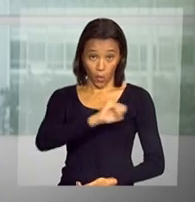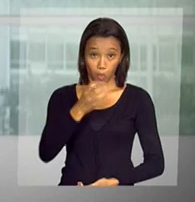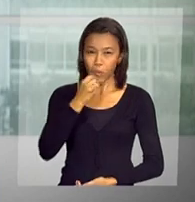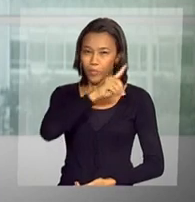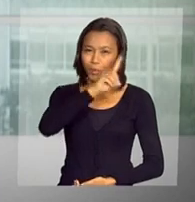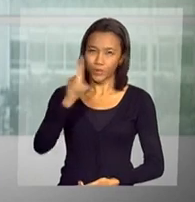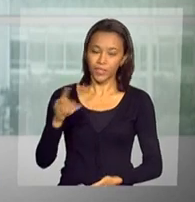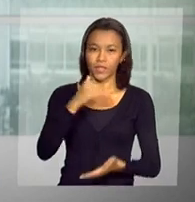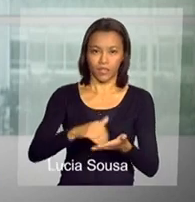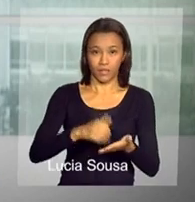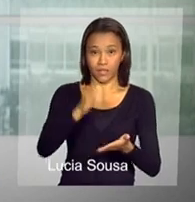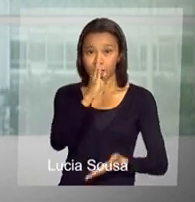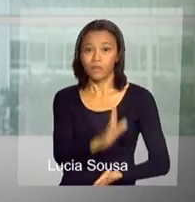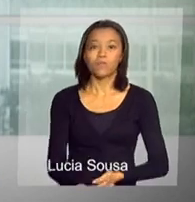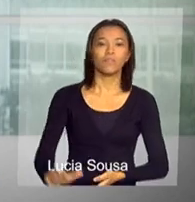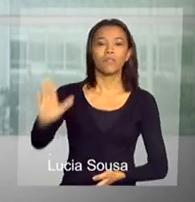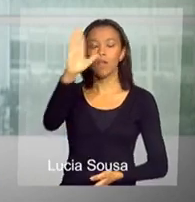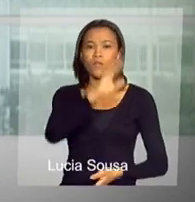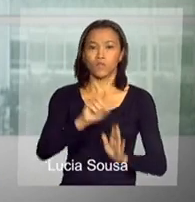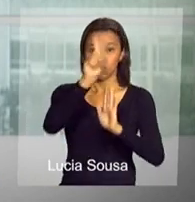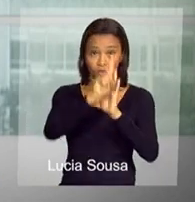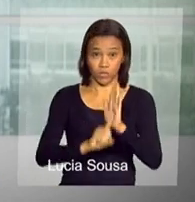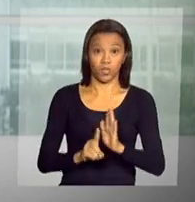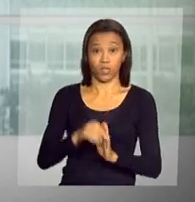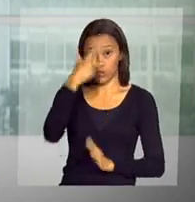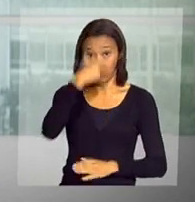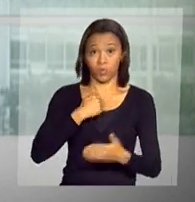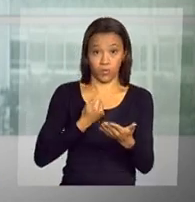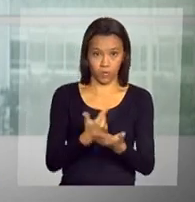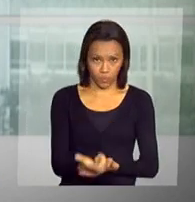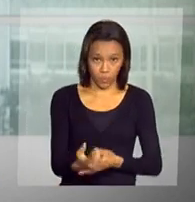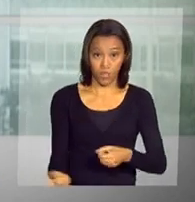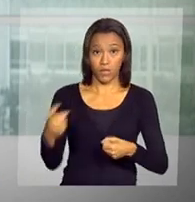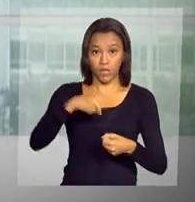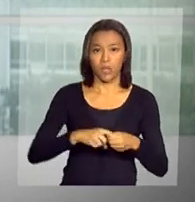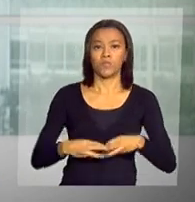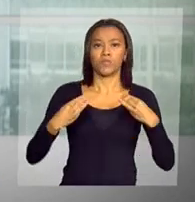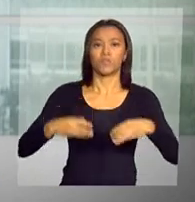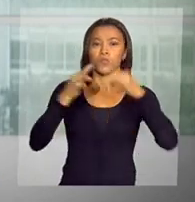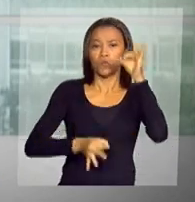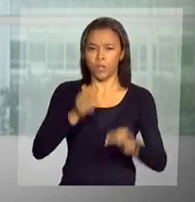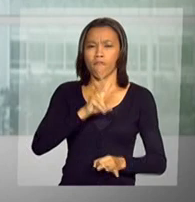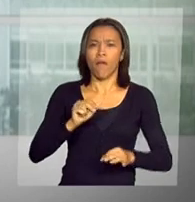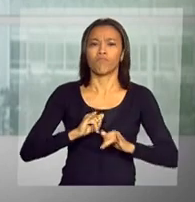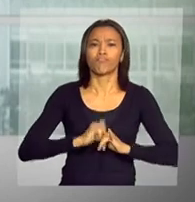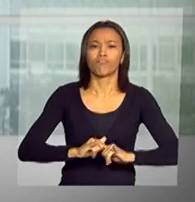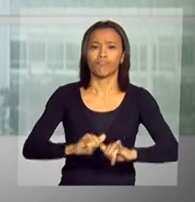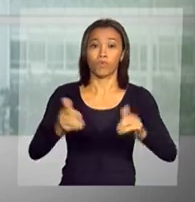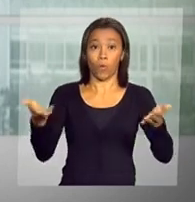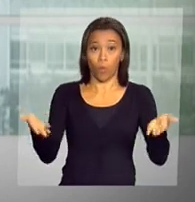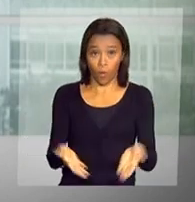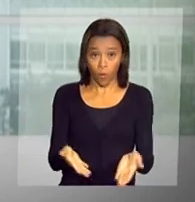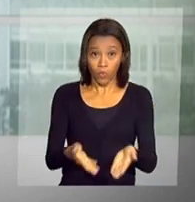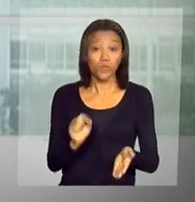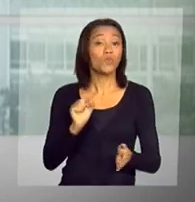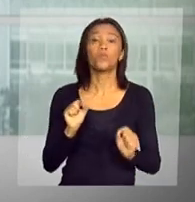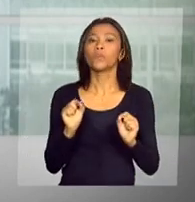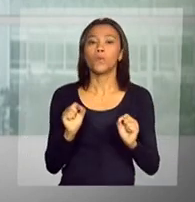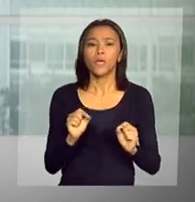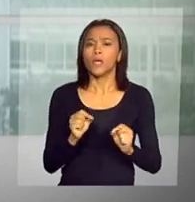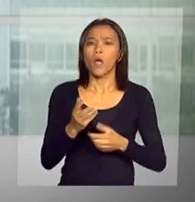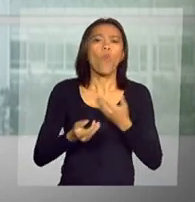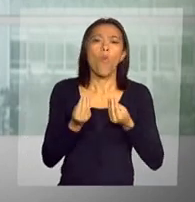Olá bom dia a secretaria nacional do Consumidor do Ministério da Justiça vai lançar hoje uma publicação sobre os